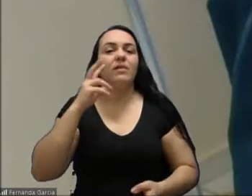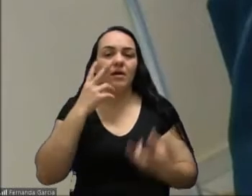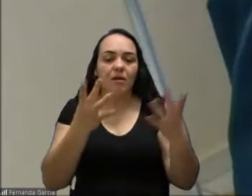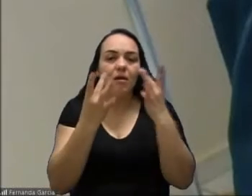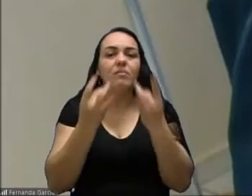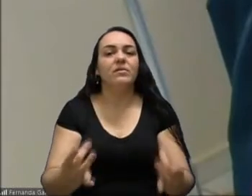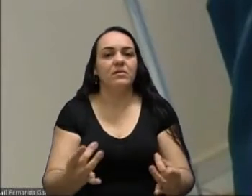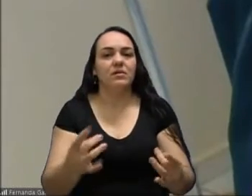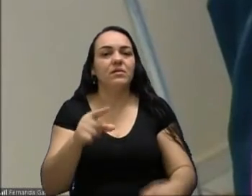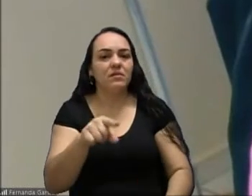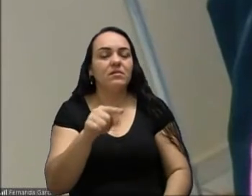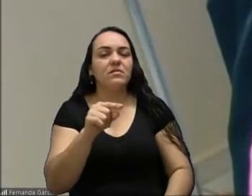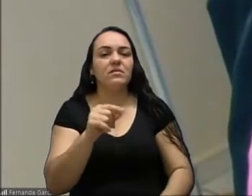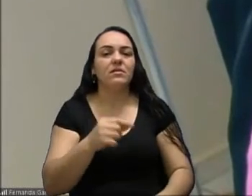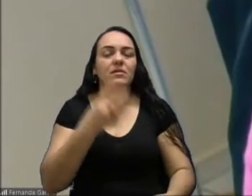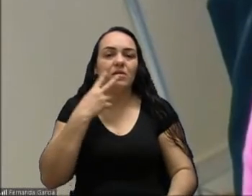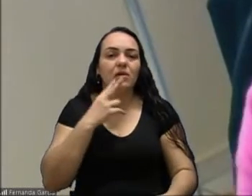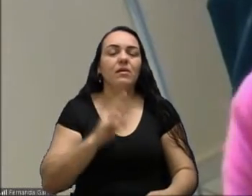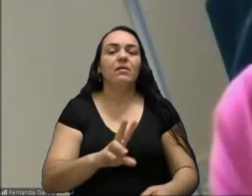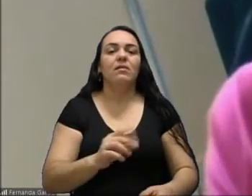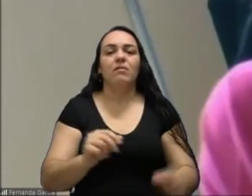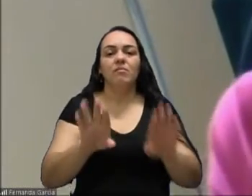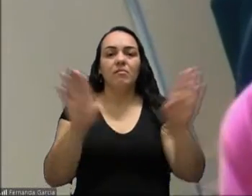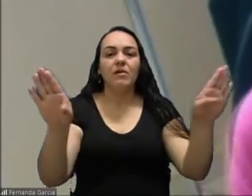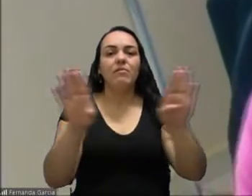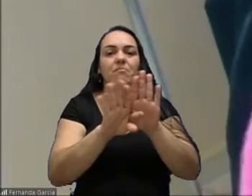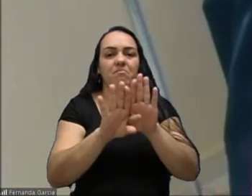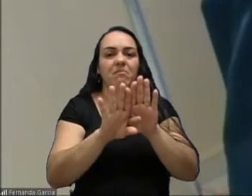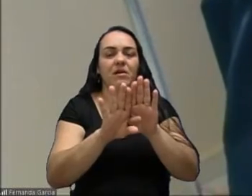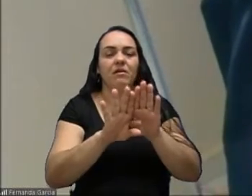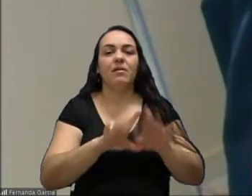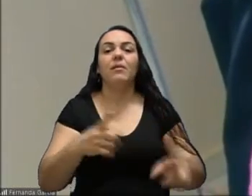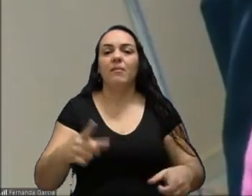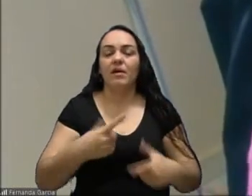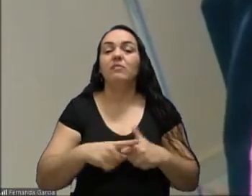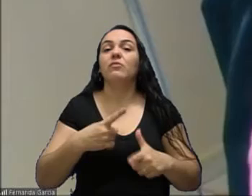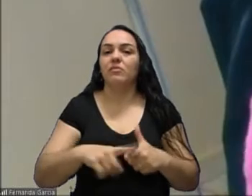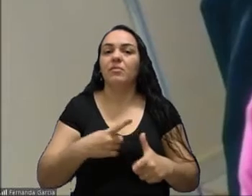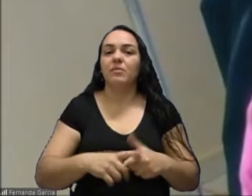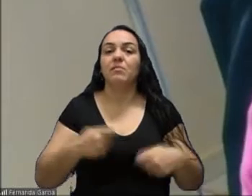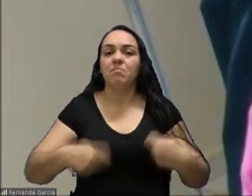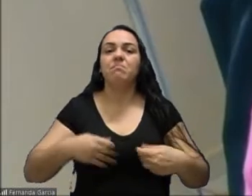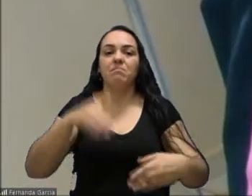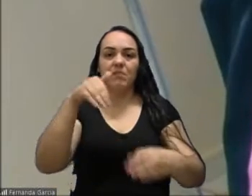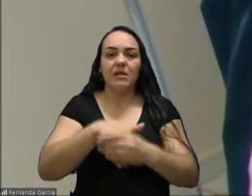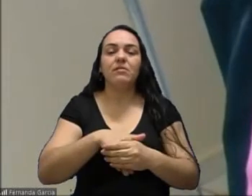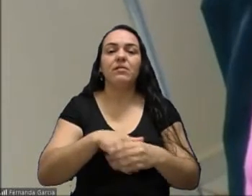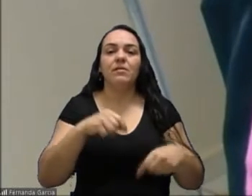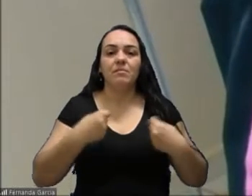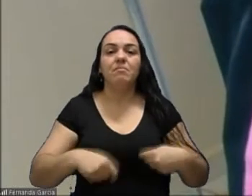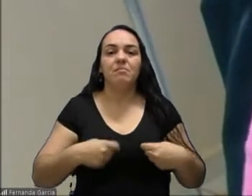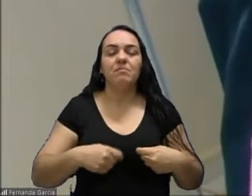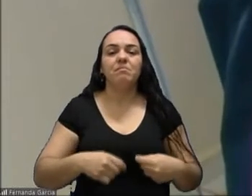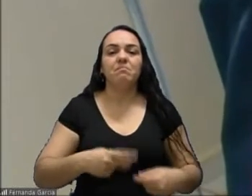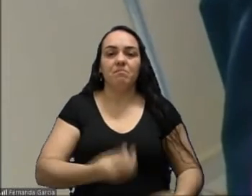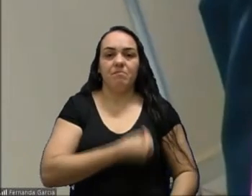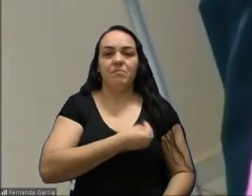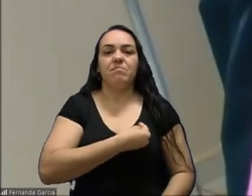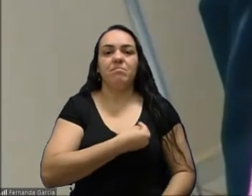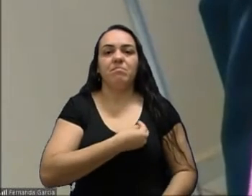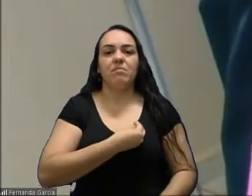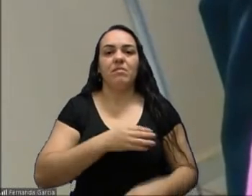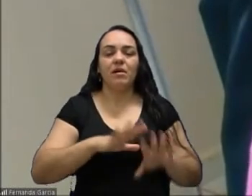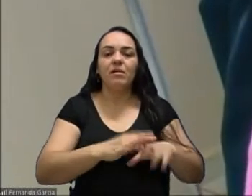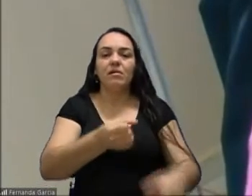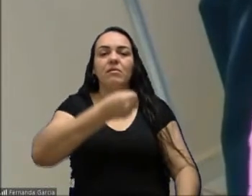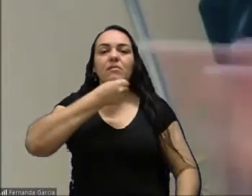é ficar nesse período e ficar com a tela fechada não tem problema mas quando tem votação ou quando solicita a presença que abra